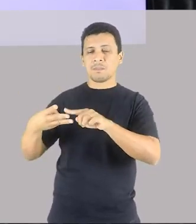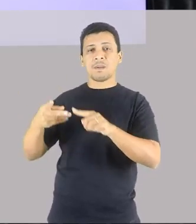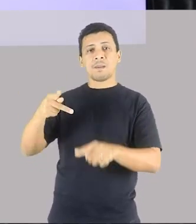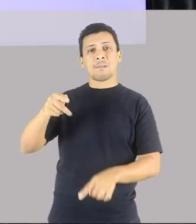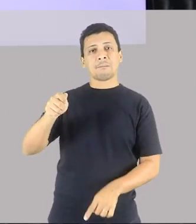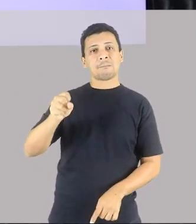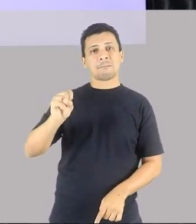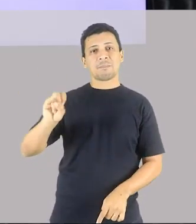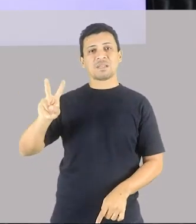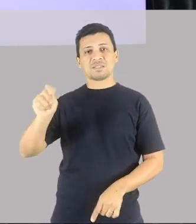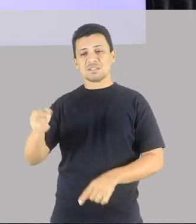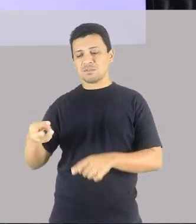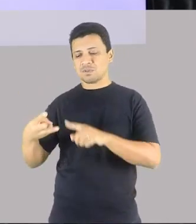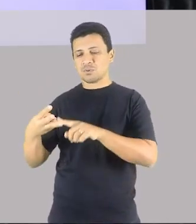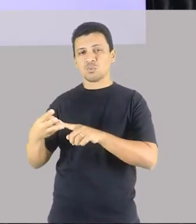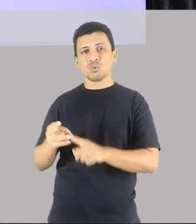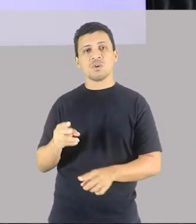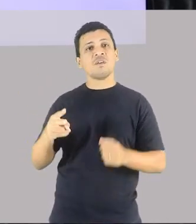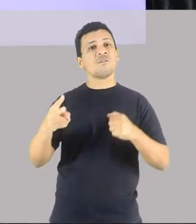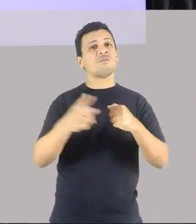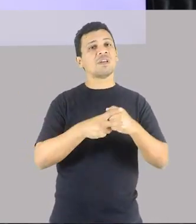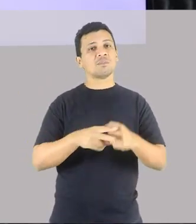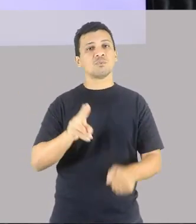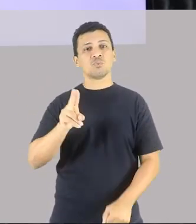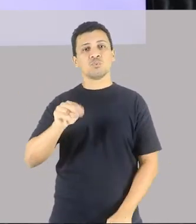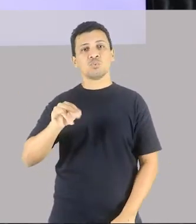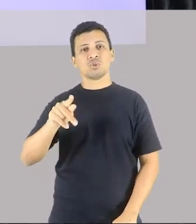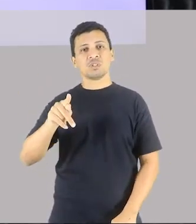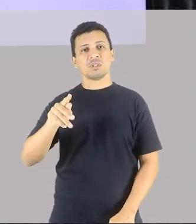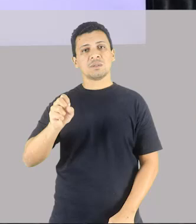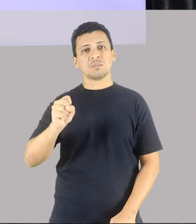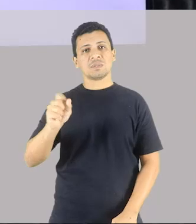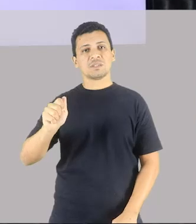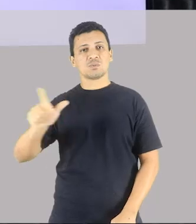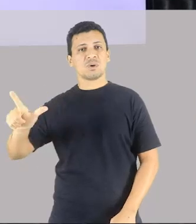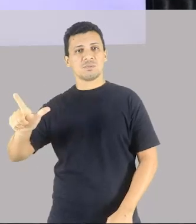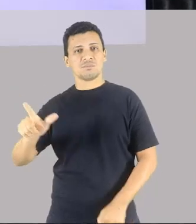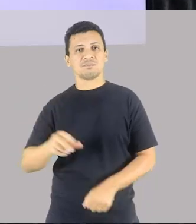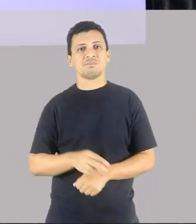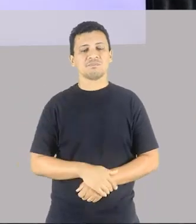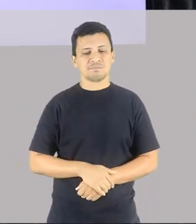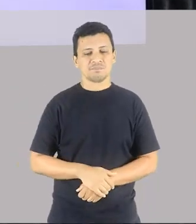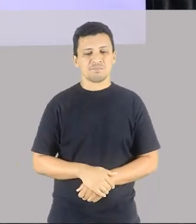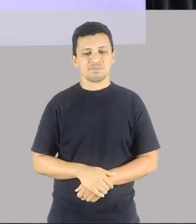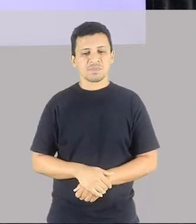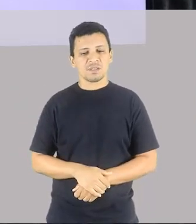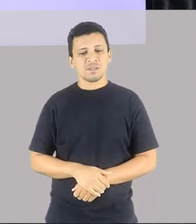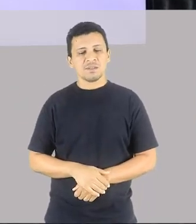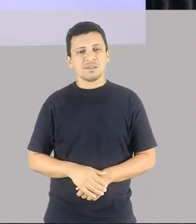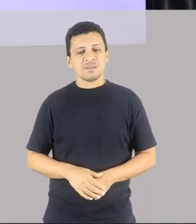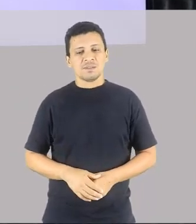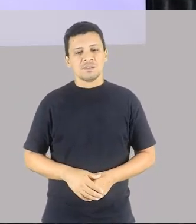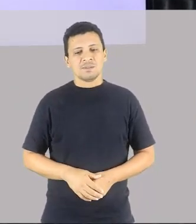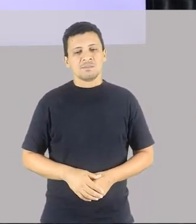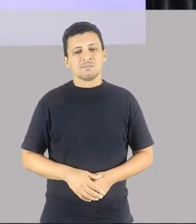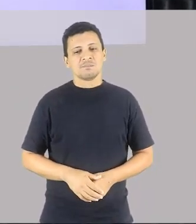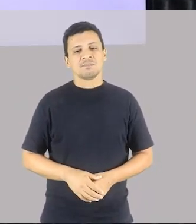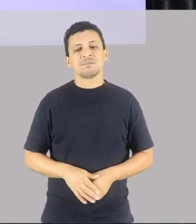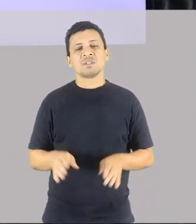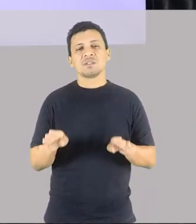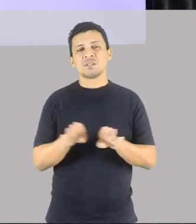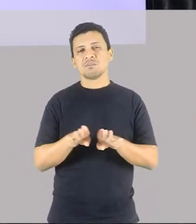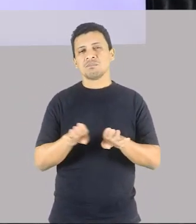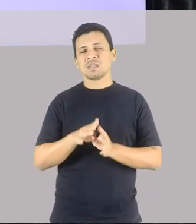e com verbos unipessoais, tá? No caso das orações subjetivas, tá bom? A outra oração que nós